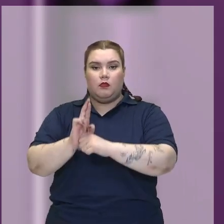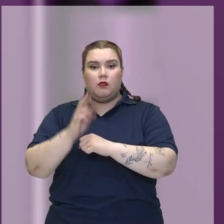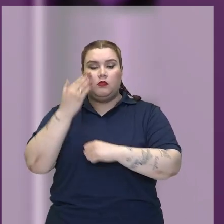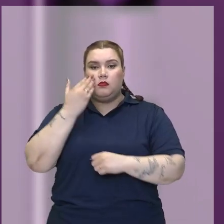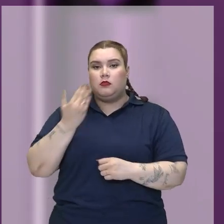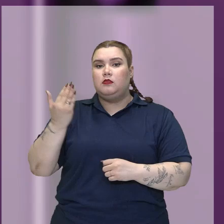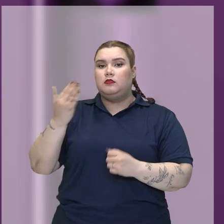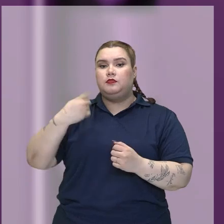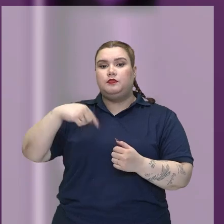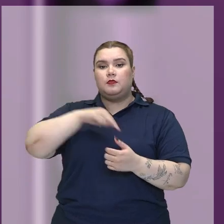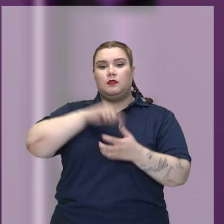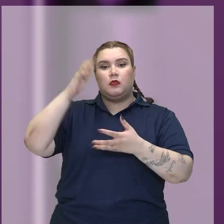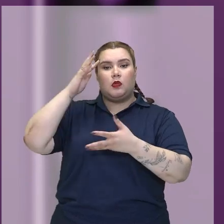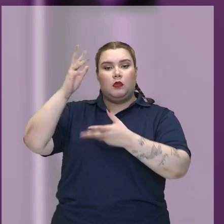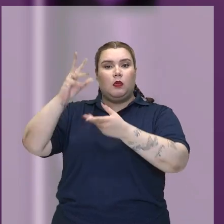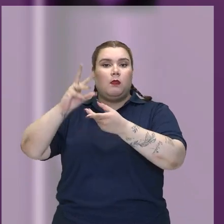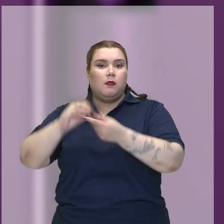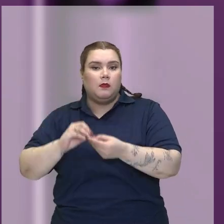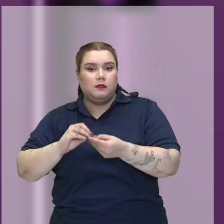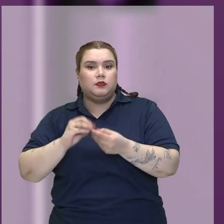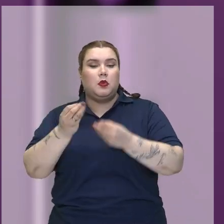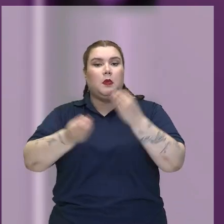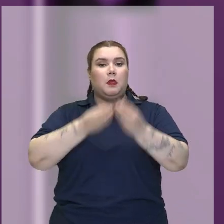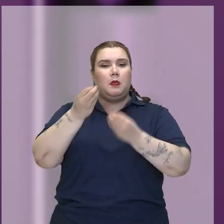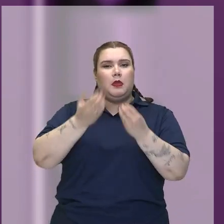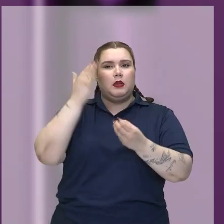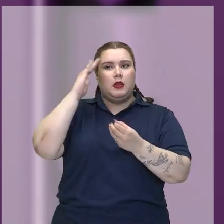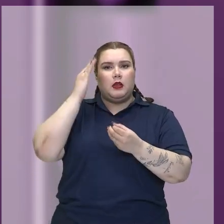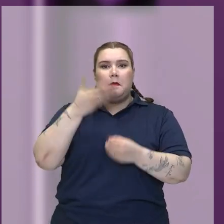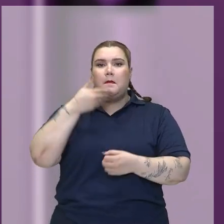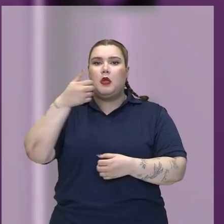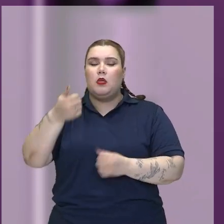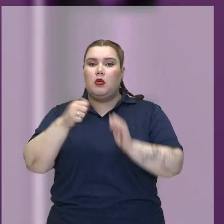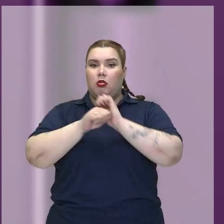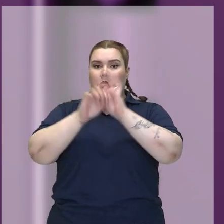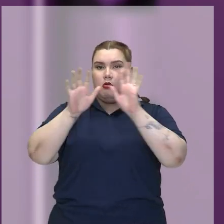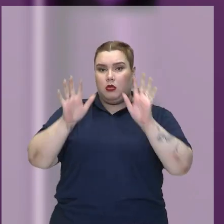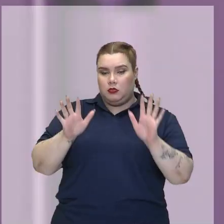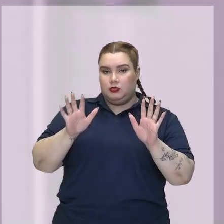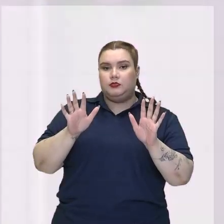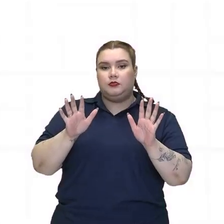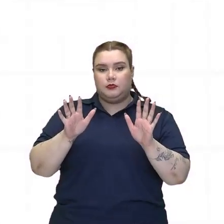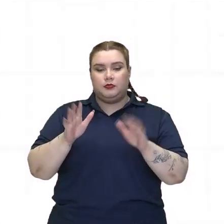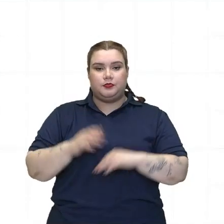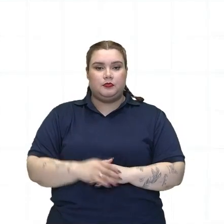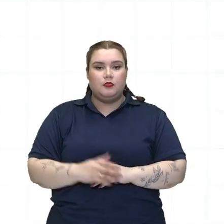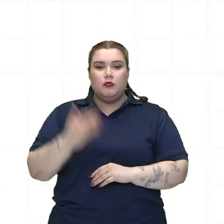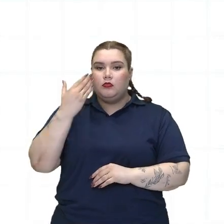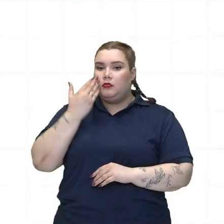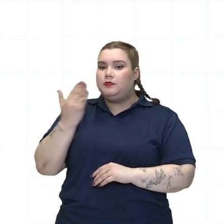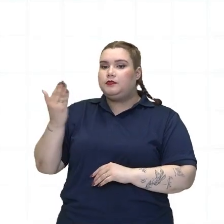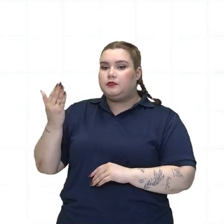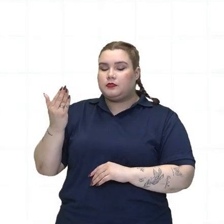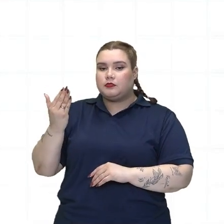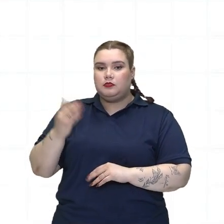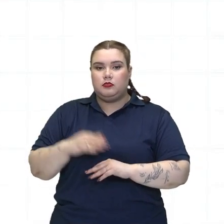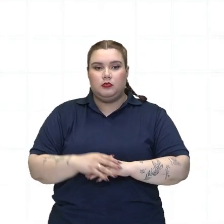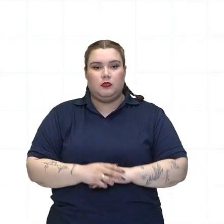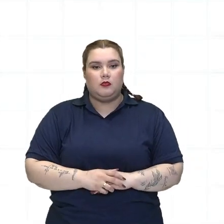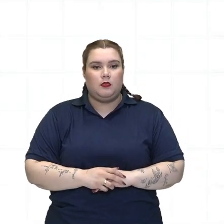gente entender do que se trata, como é que a gente vai entender, então, o ponto. Acompanhe comigo, então. Eu tenho aqui em minhas